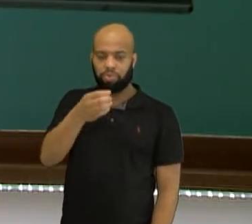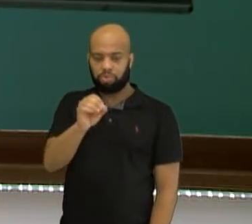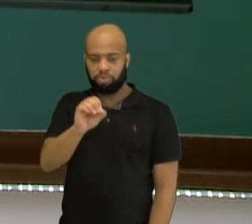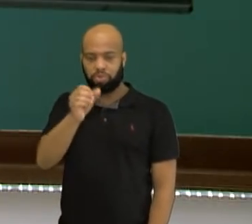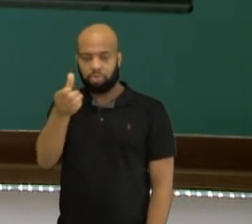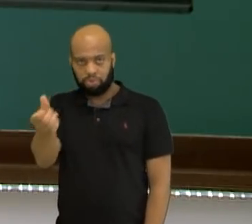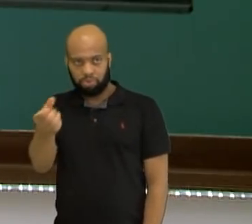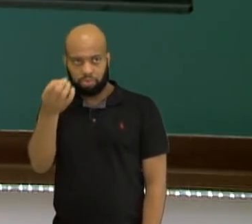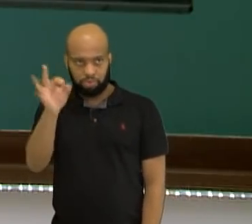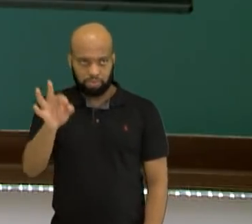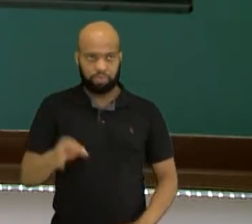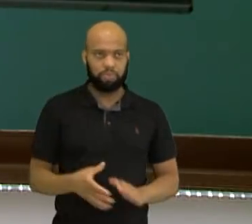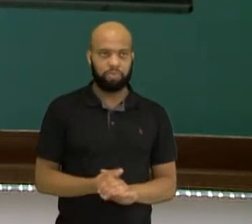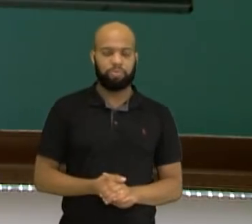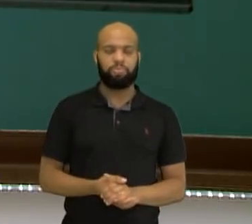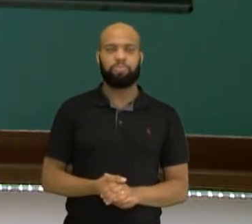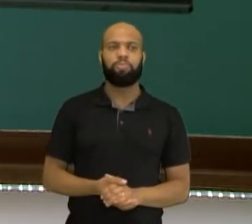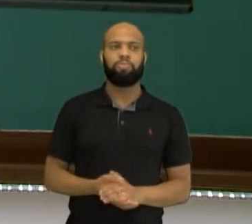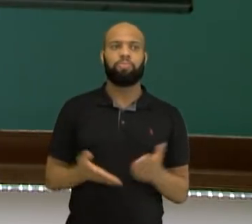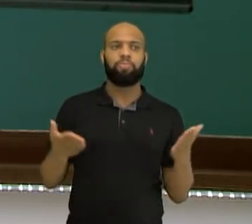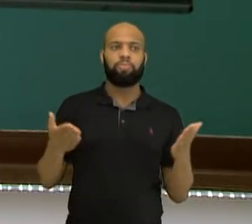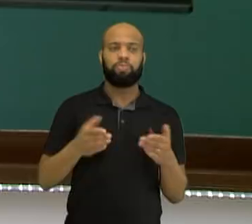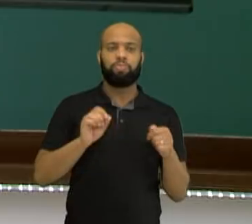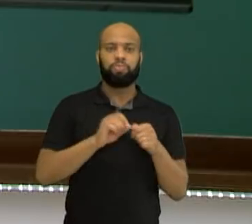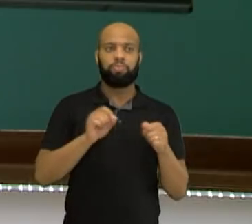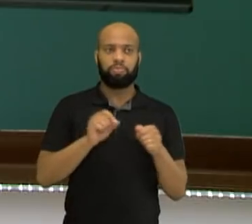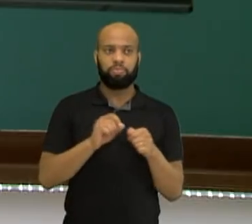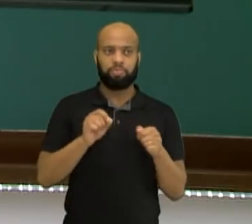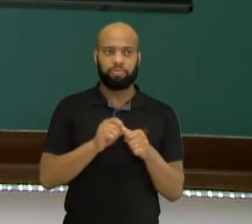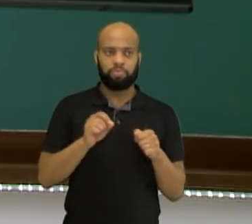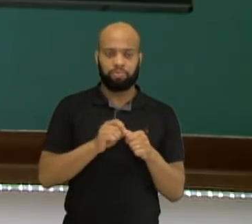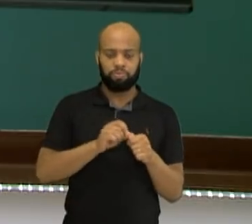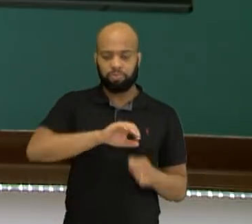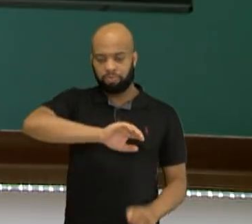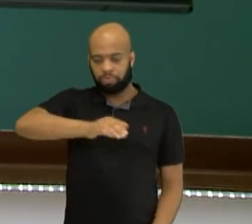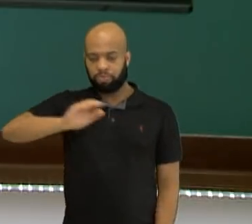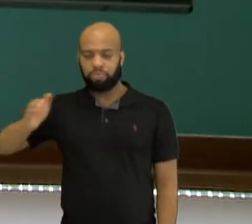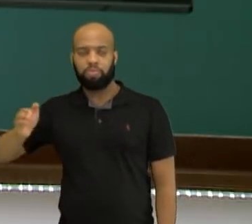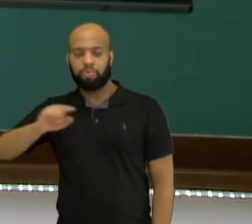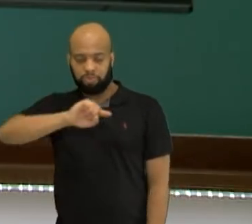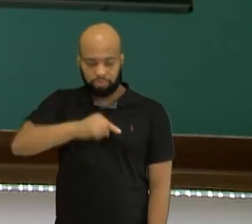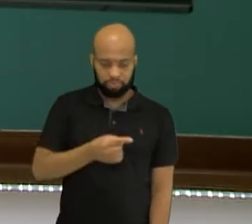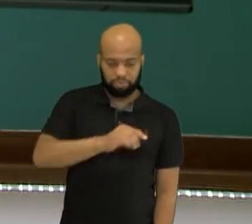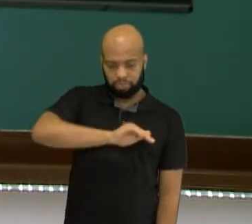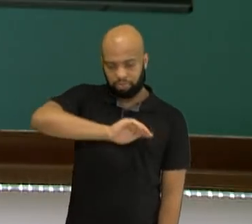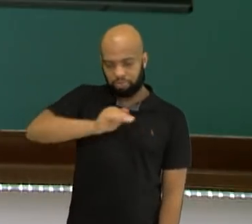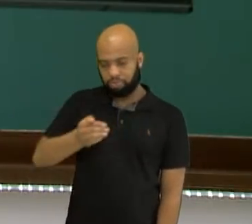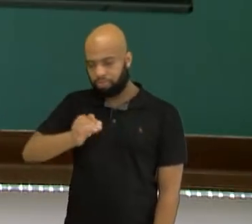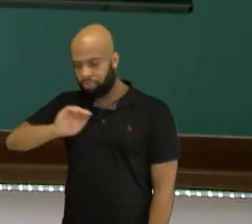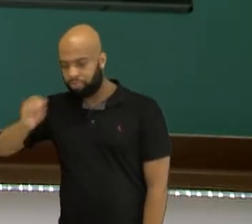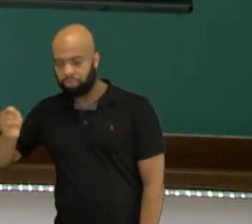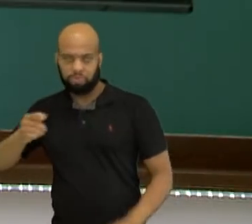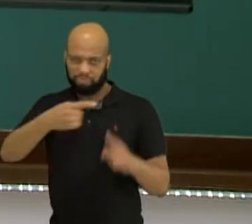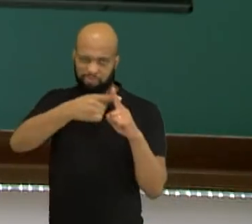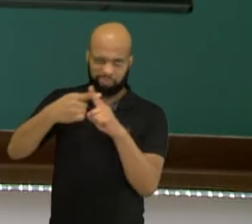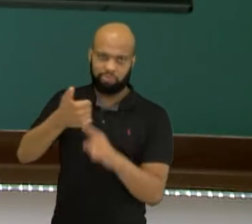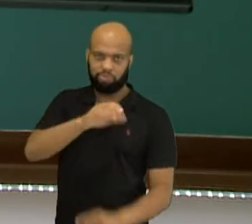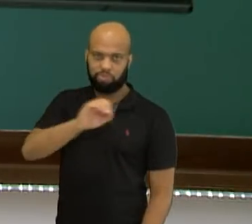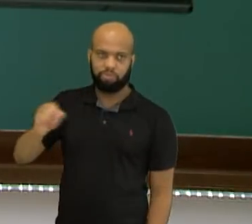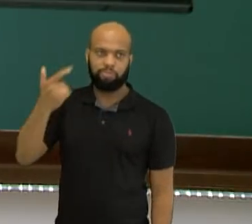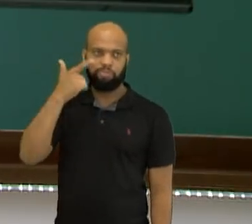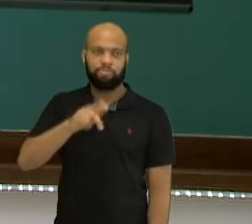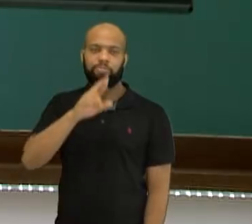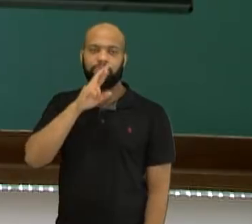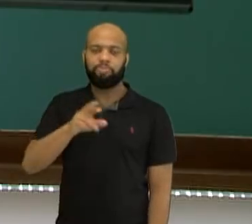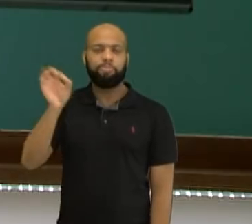no exercício, certo? Na tela. Deslocando a vírgula duas casas para a direita, ou seja, multiplicando por 100 para obter a porcentagem, eu vou ter o